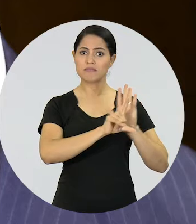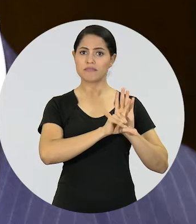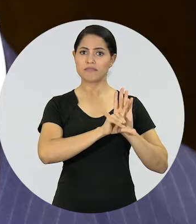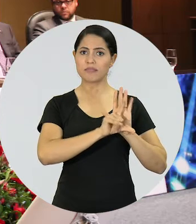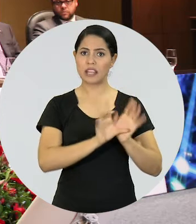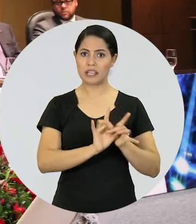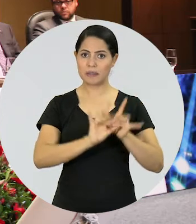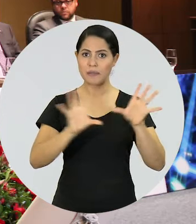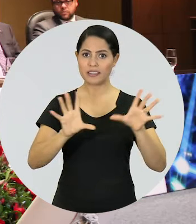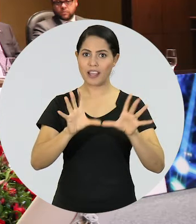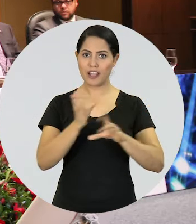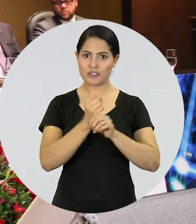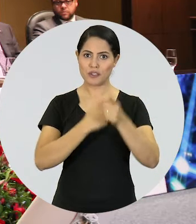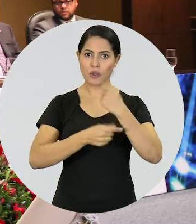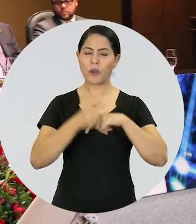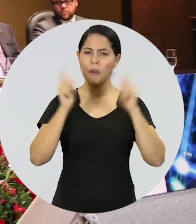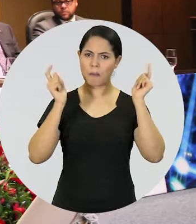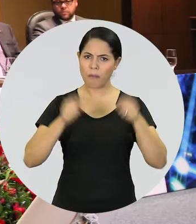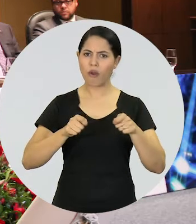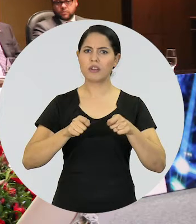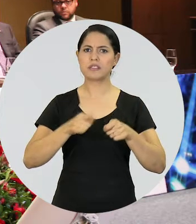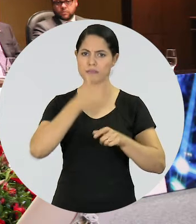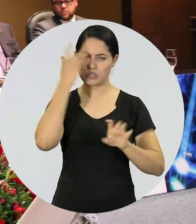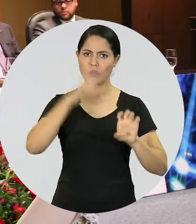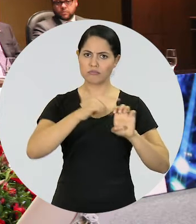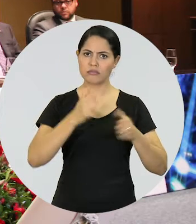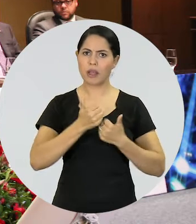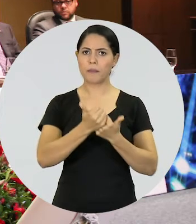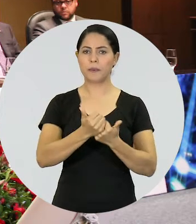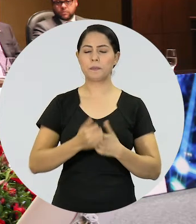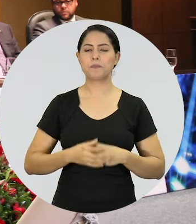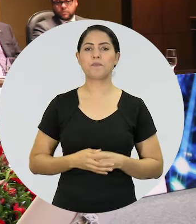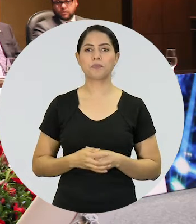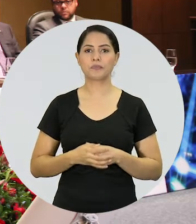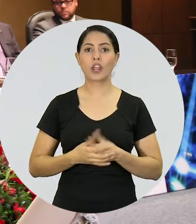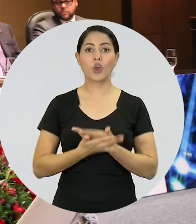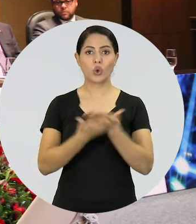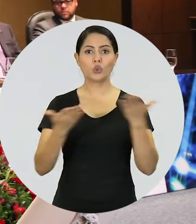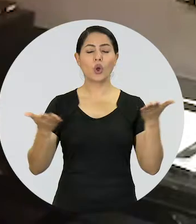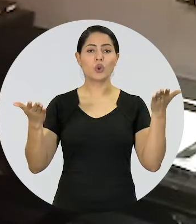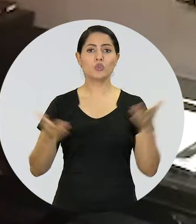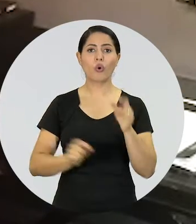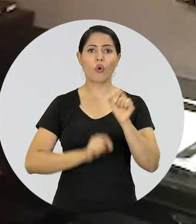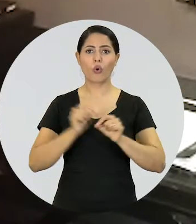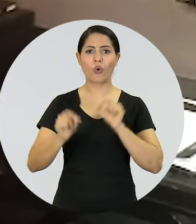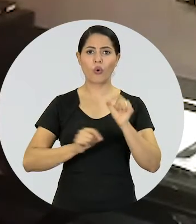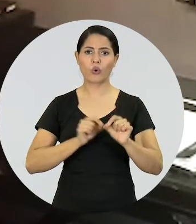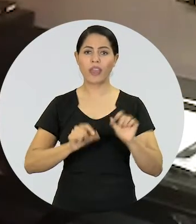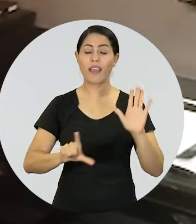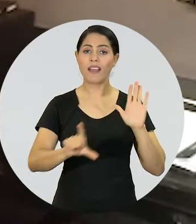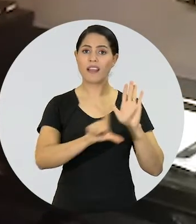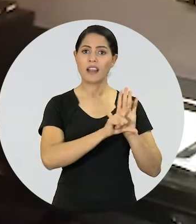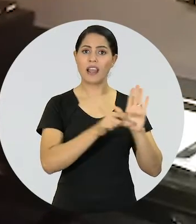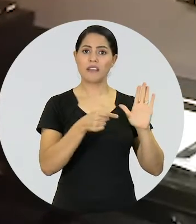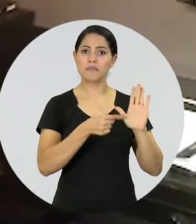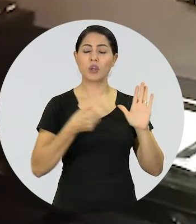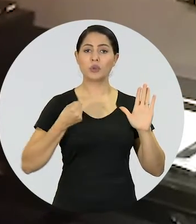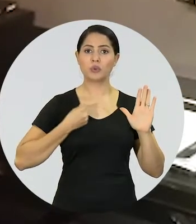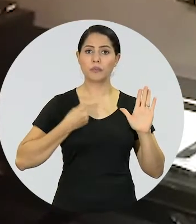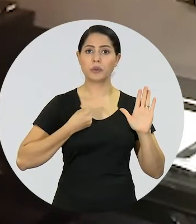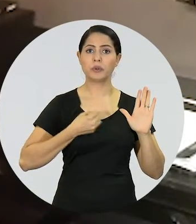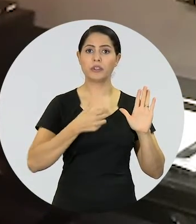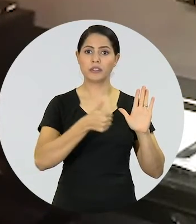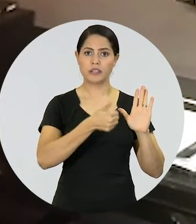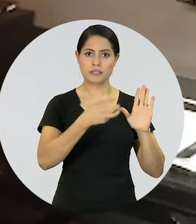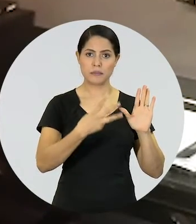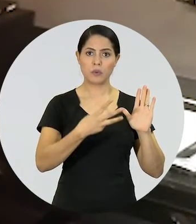de fato, a lei da liberdade econômica possa beneficiar os empreendedores. Nós estamos debatendo aqui na OAB Paraná